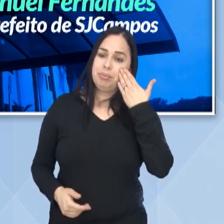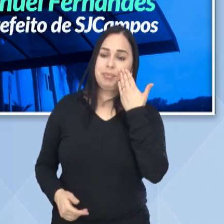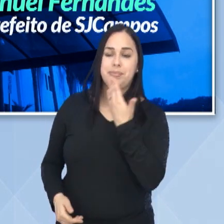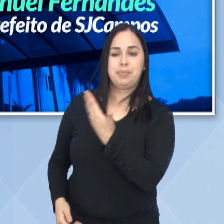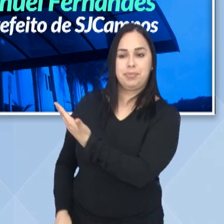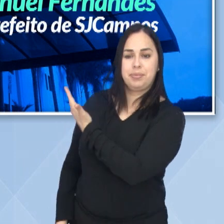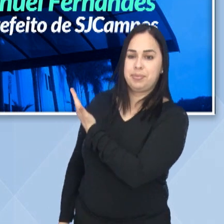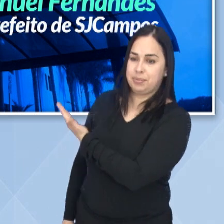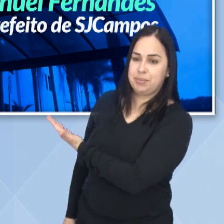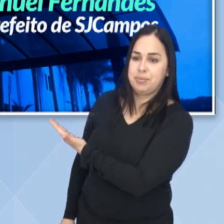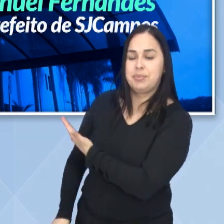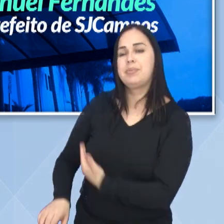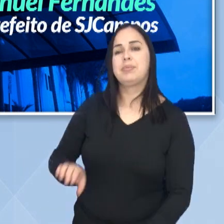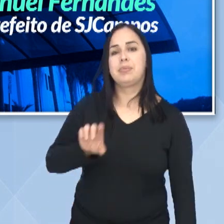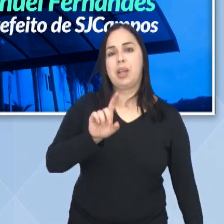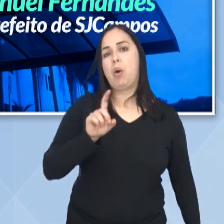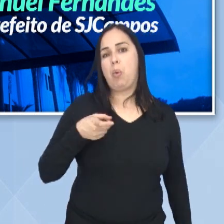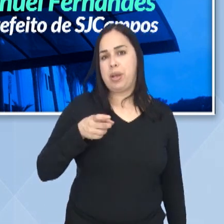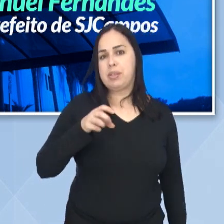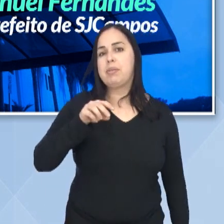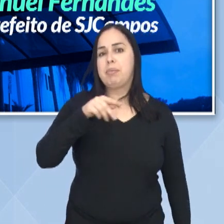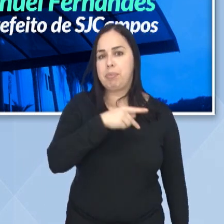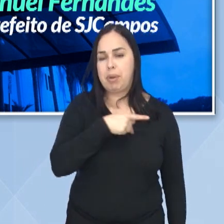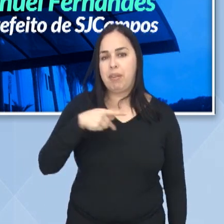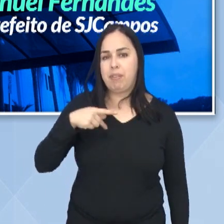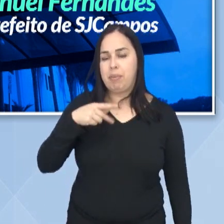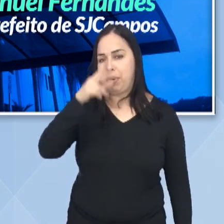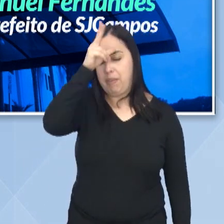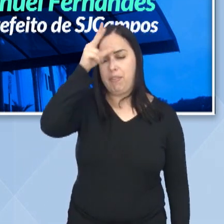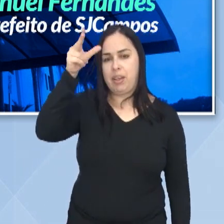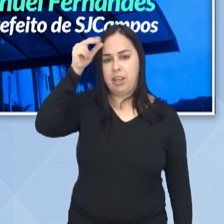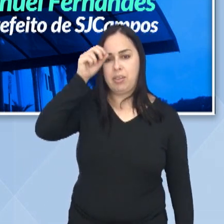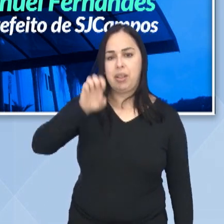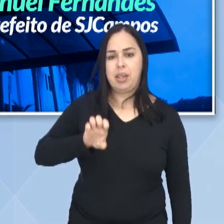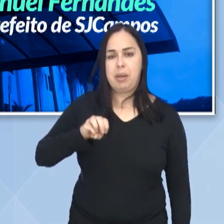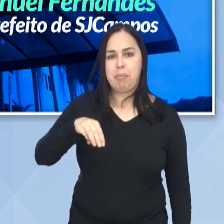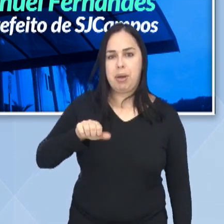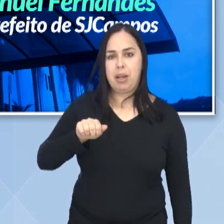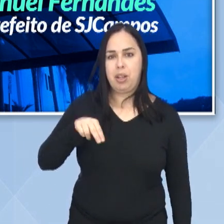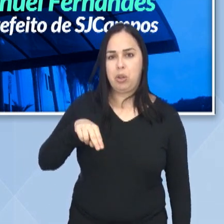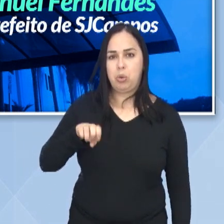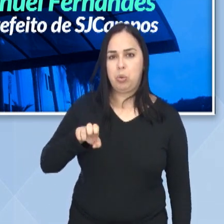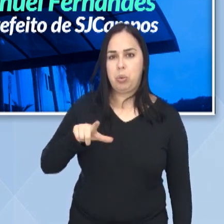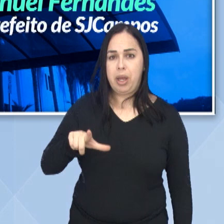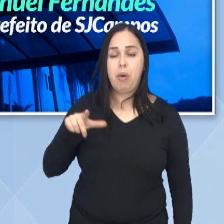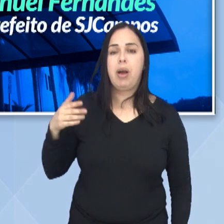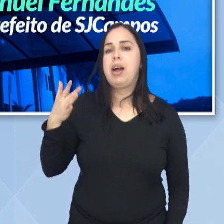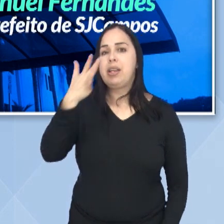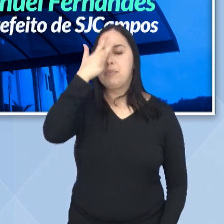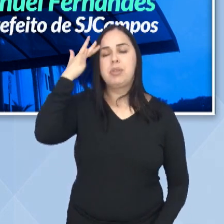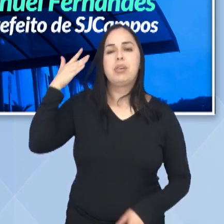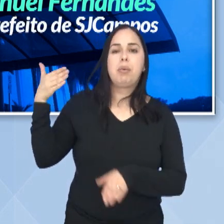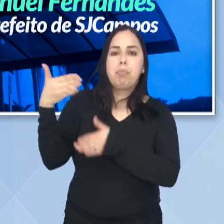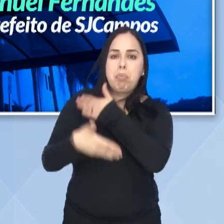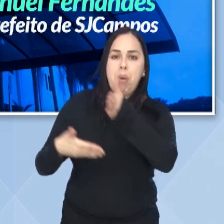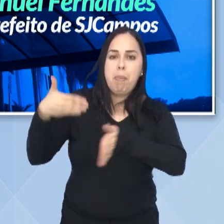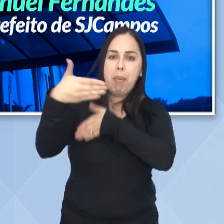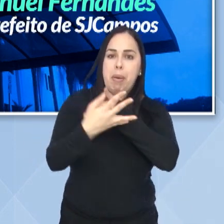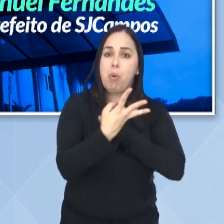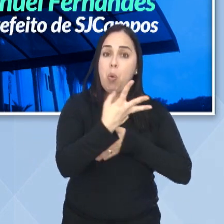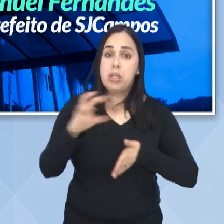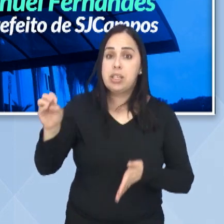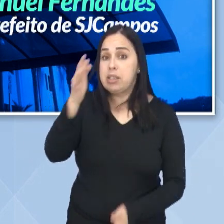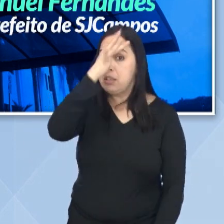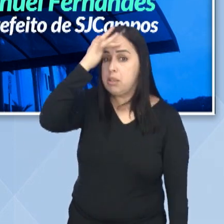nosso mestre Emanuel, que, aliás, na reunião de sexta-feira, praticamente 400 pessoas para ouvir o nosso futuro cabo eleitoral,